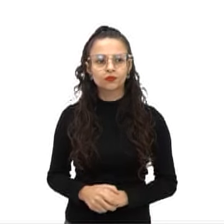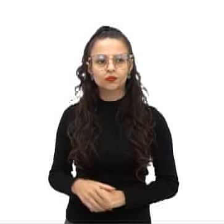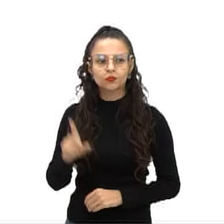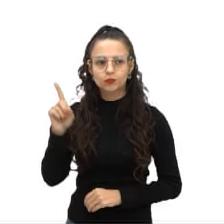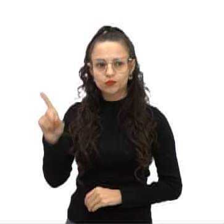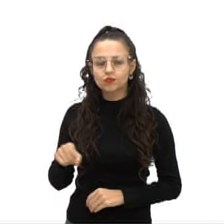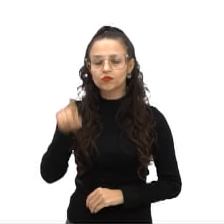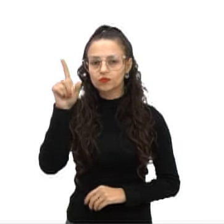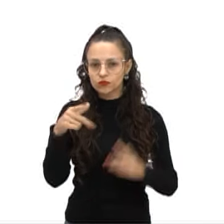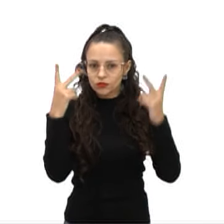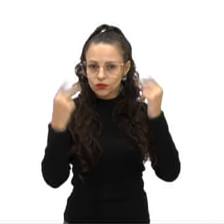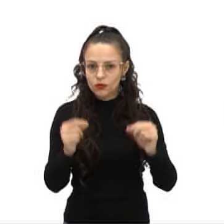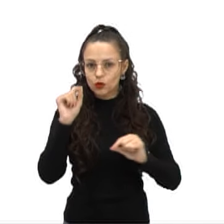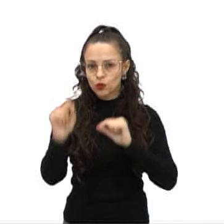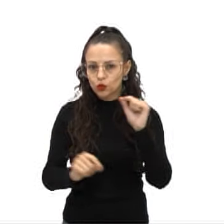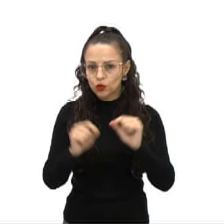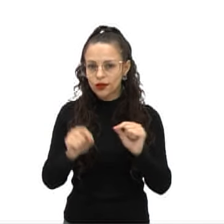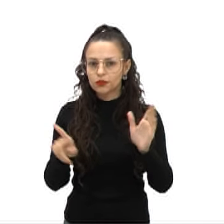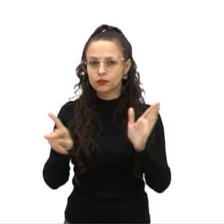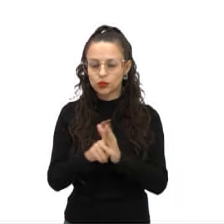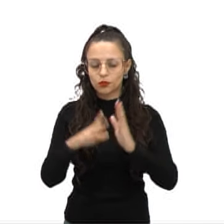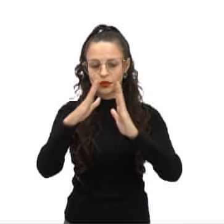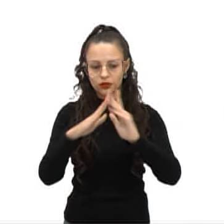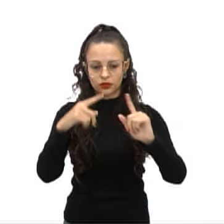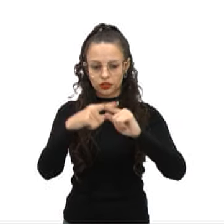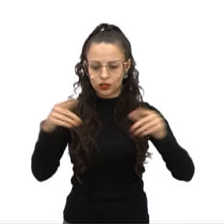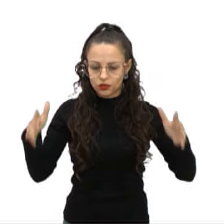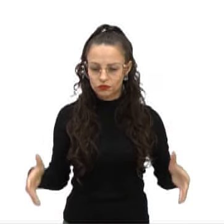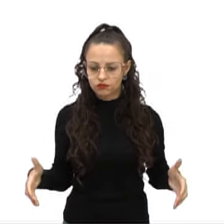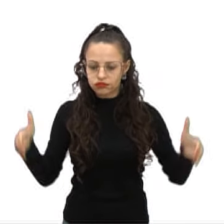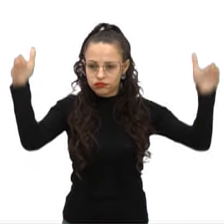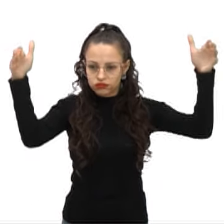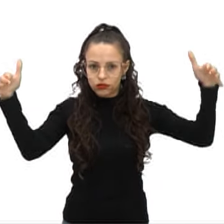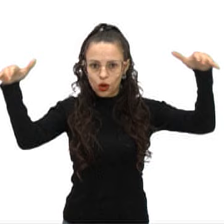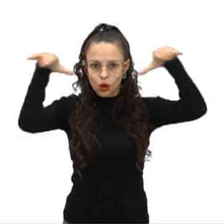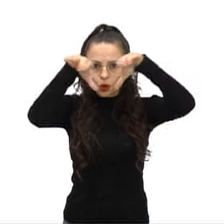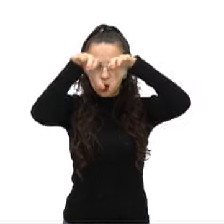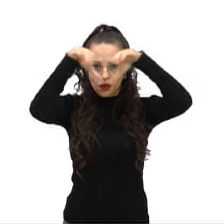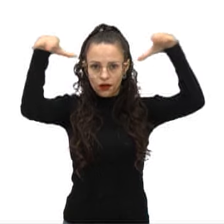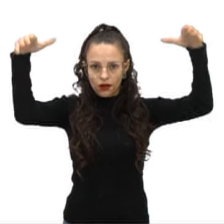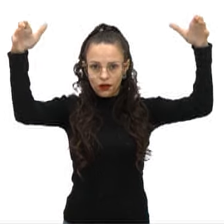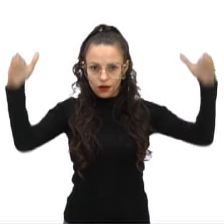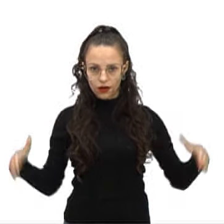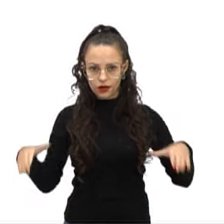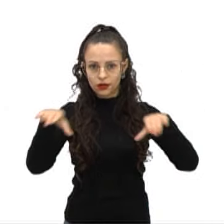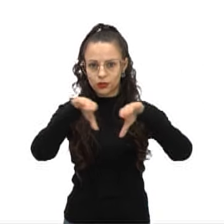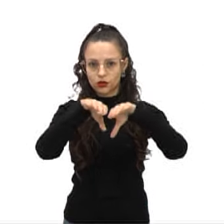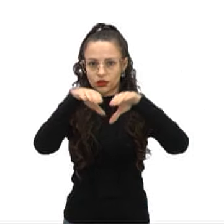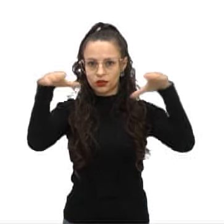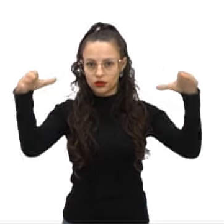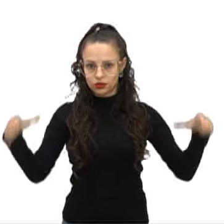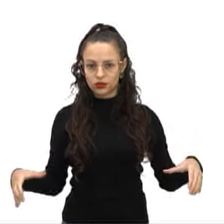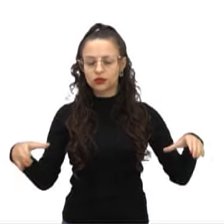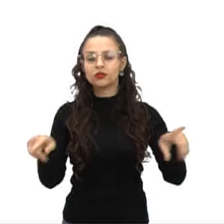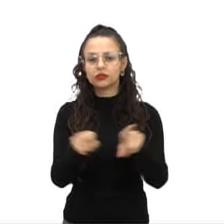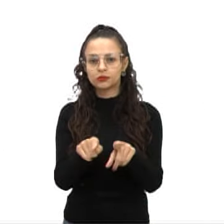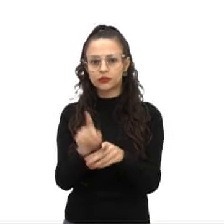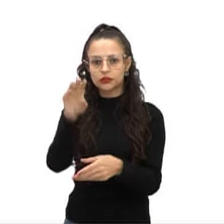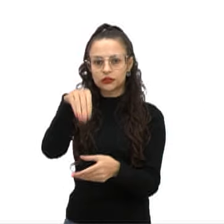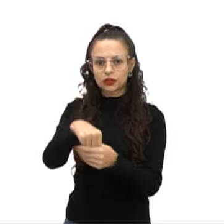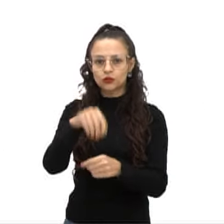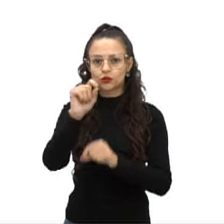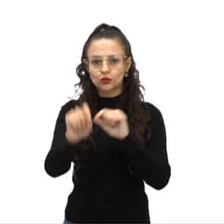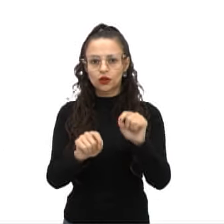Normalmente foi fornecido o revestimento das cúpulas ou no encontro dos arcos. Tem aqueles arcos que ficam dentro, né,